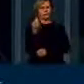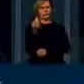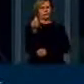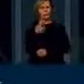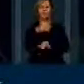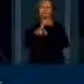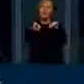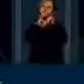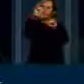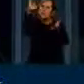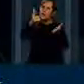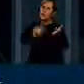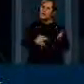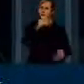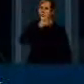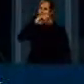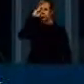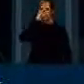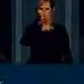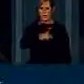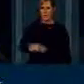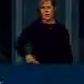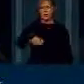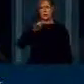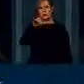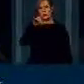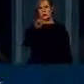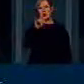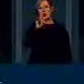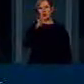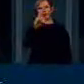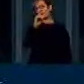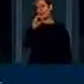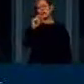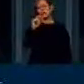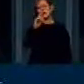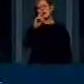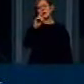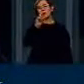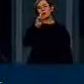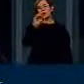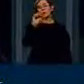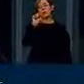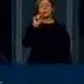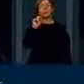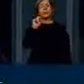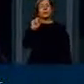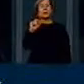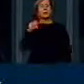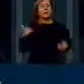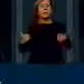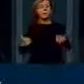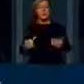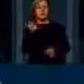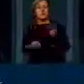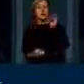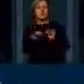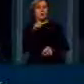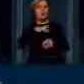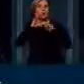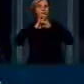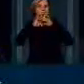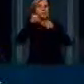novamente, senhor ministro Eduardo Cardoso, olha só o que o Ministério da Justiça está autorizando para vocês fazerem lá em São João